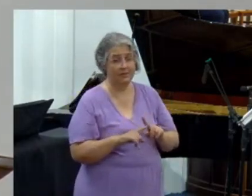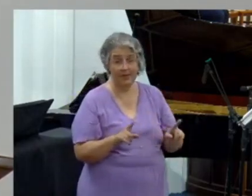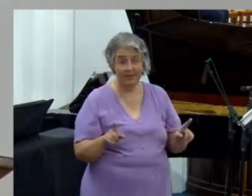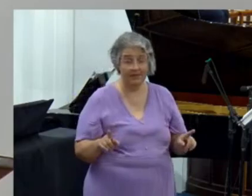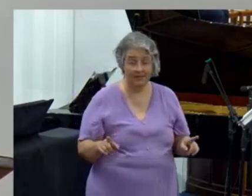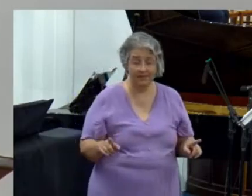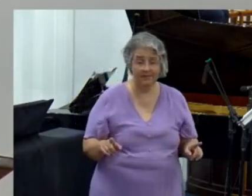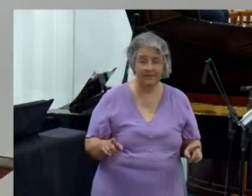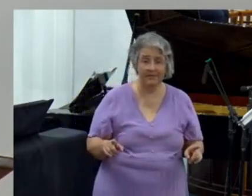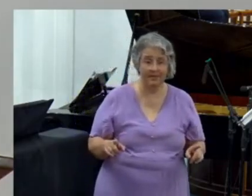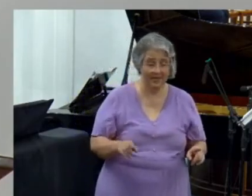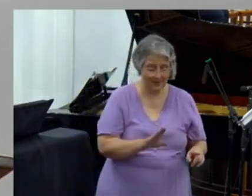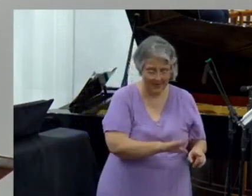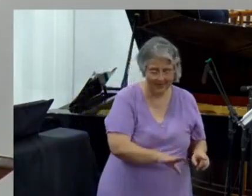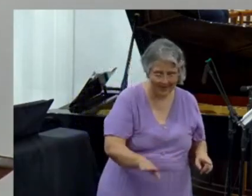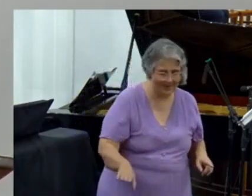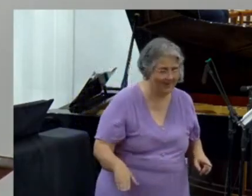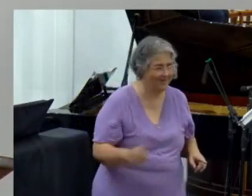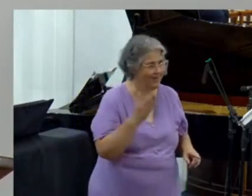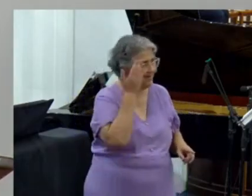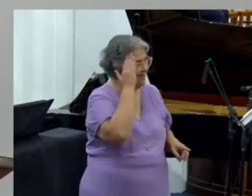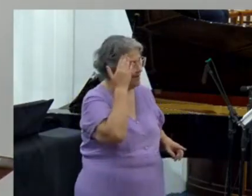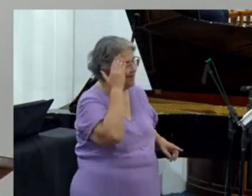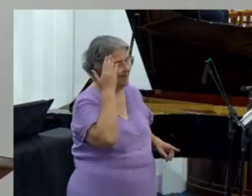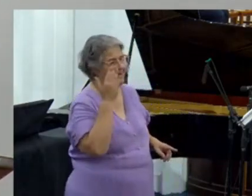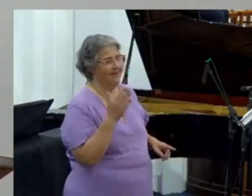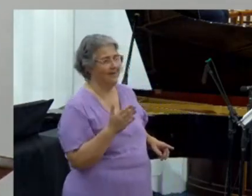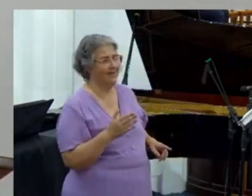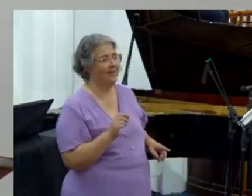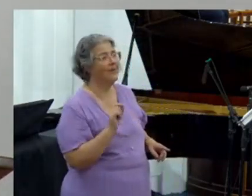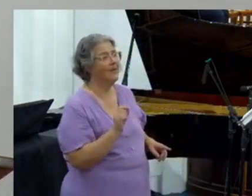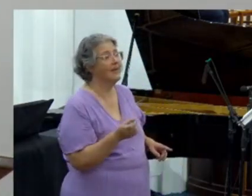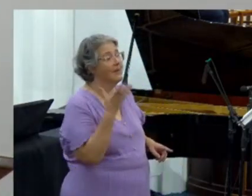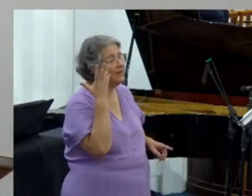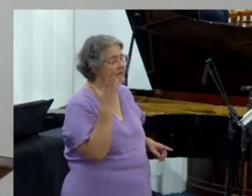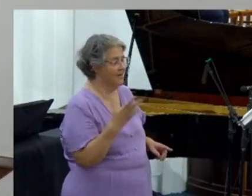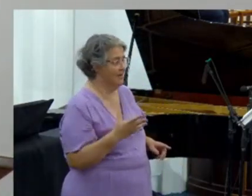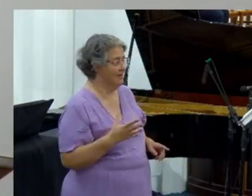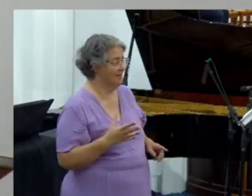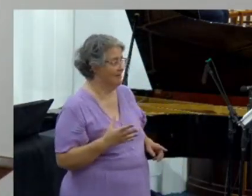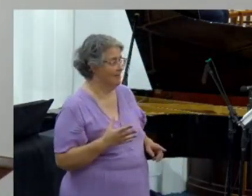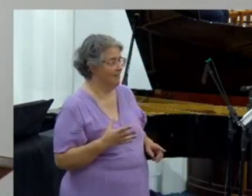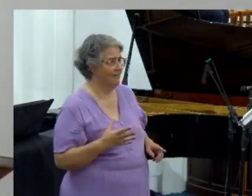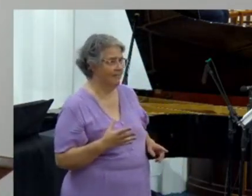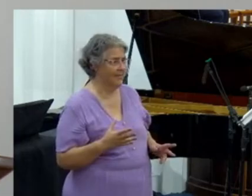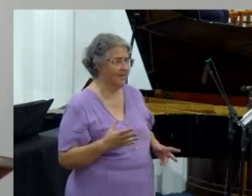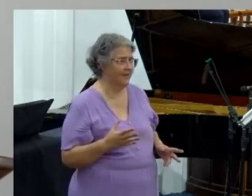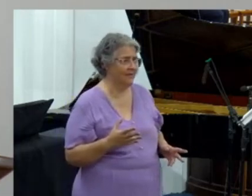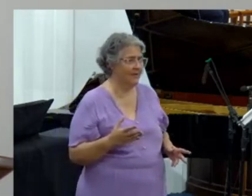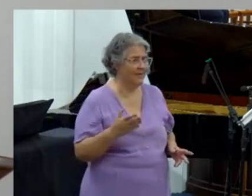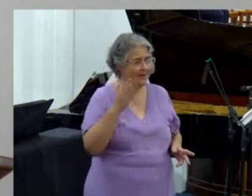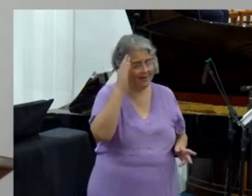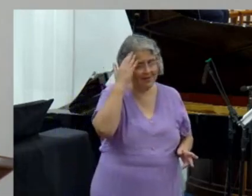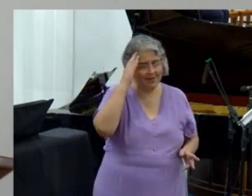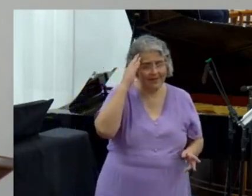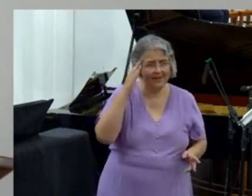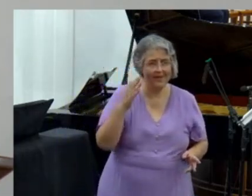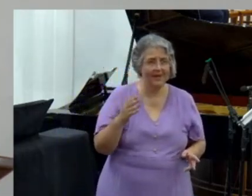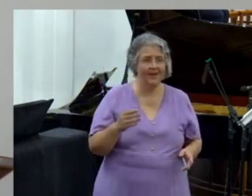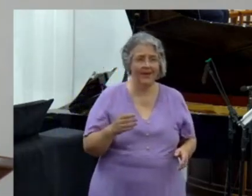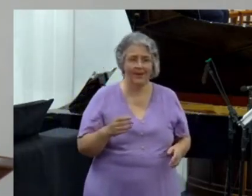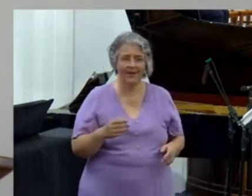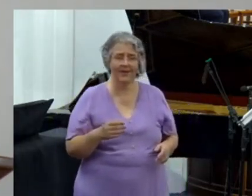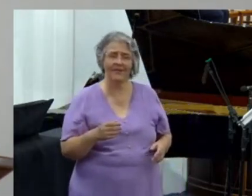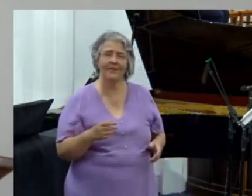que reconhecem o que está acontecendo ali. Talvez até ouviram falar aquela expressão que a multidão